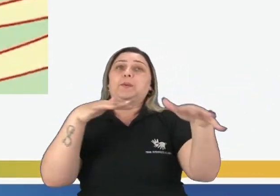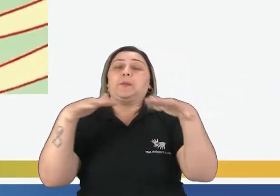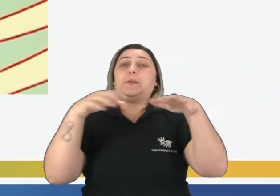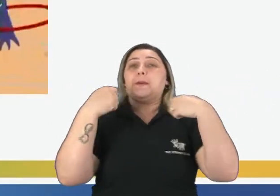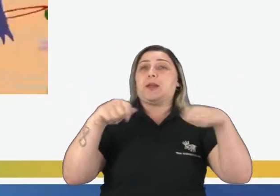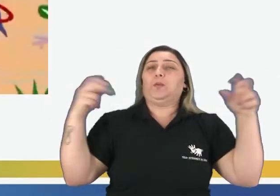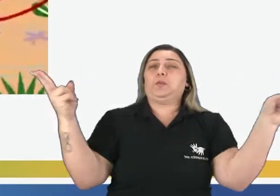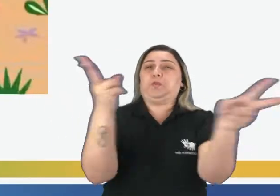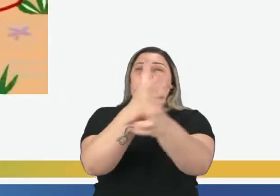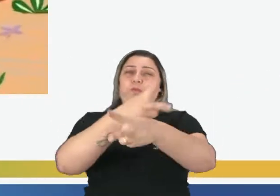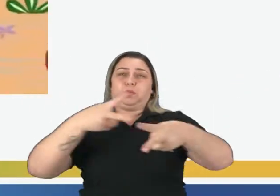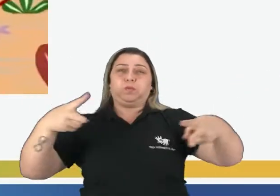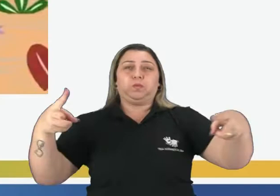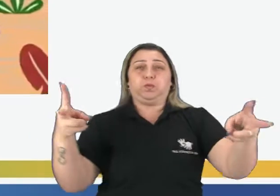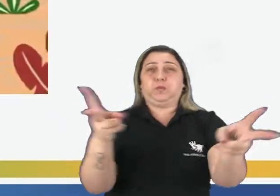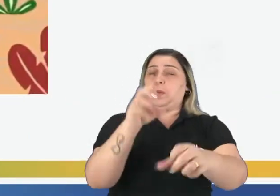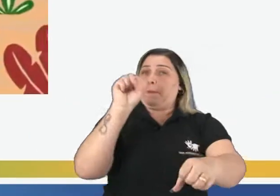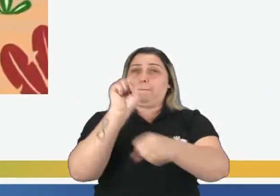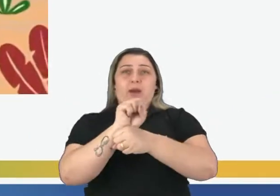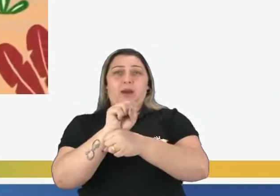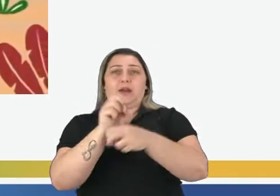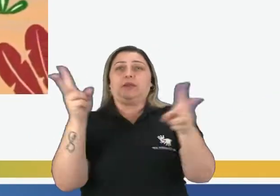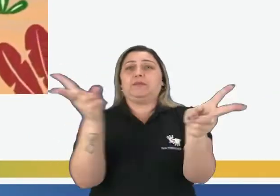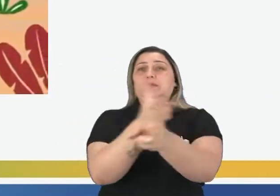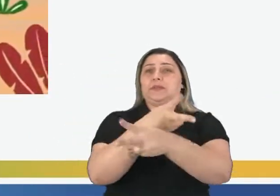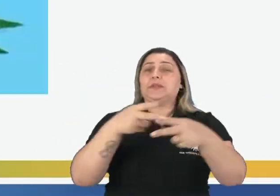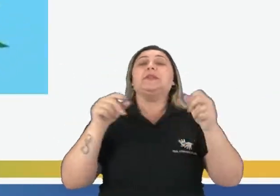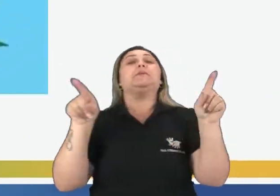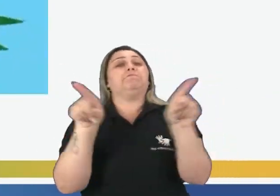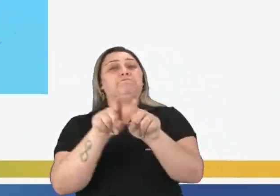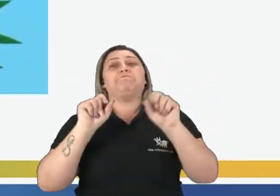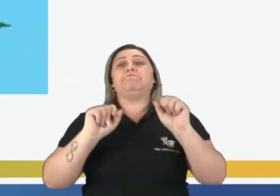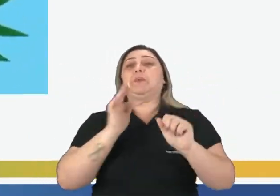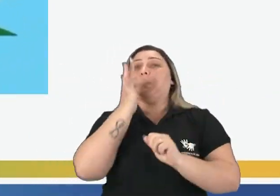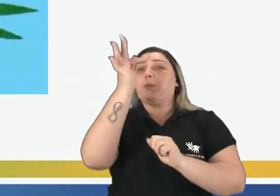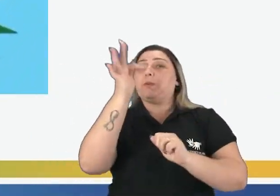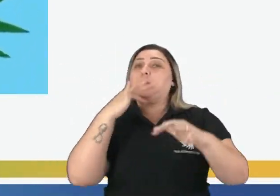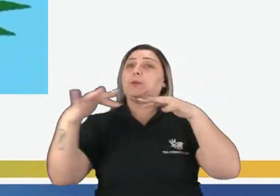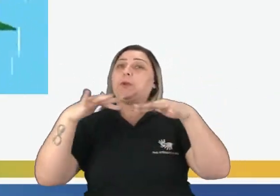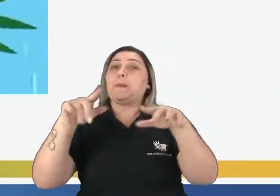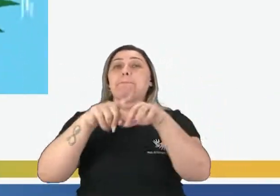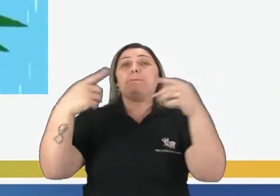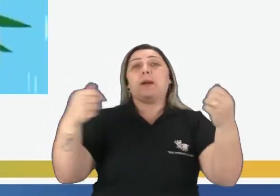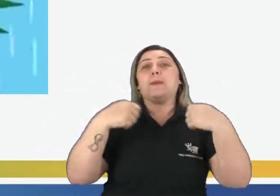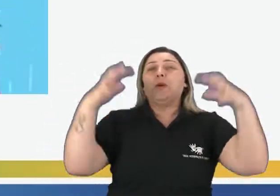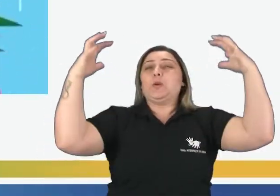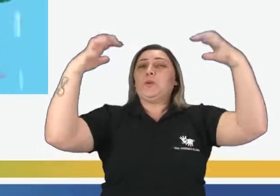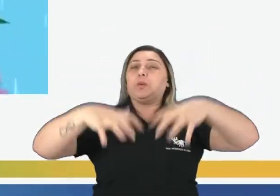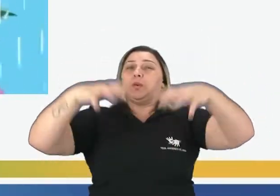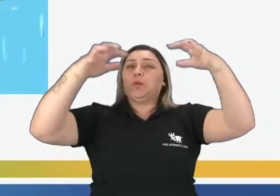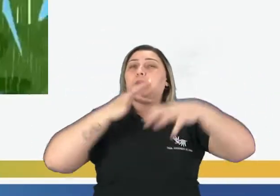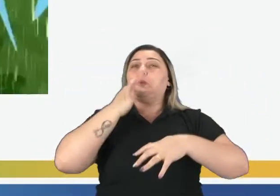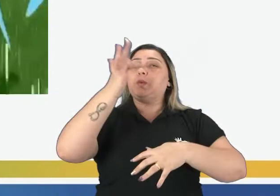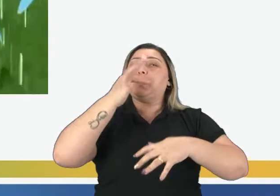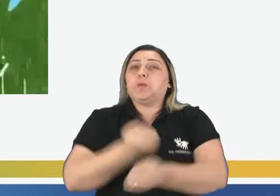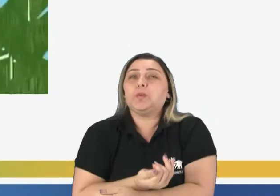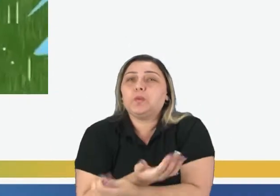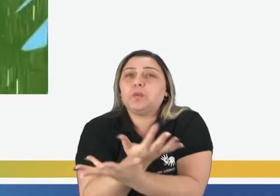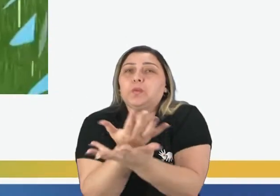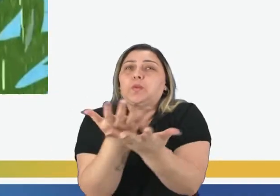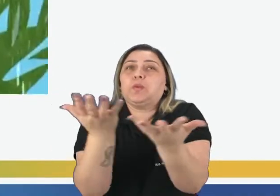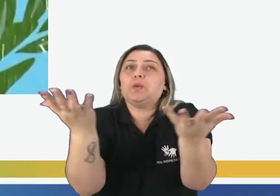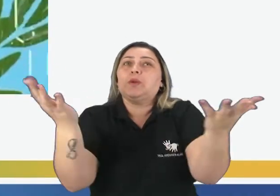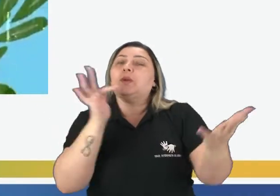precisa muito vento que não pare de assoprar. posso também as flores sacudir, Mas precisa muita chuva para me fazer florir.